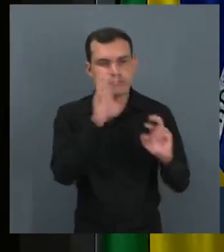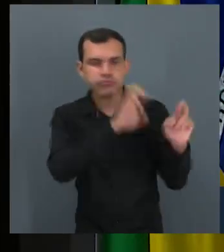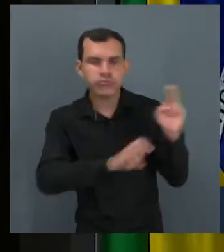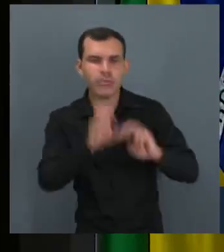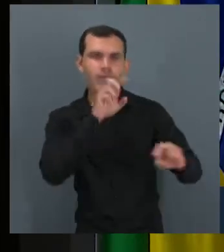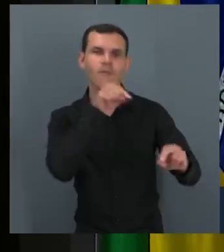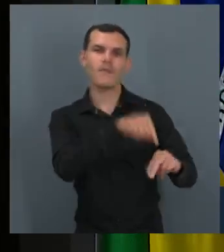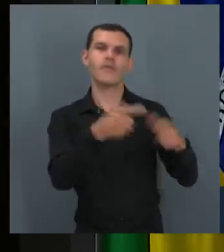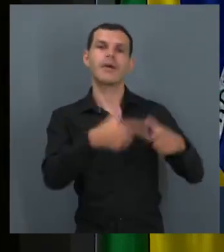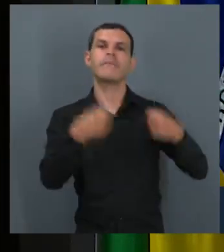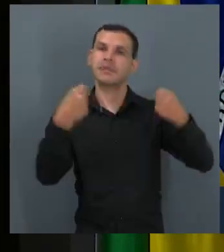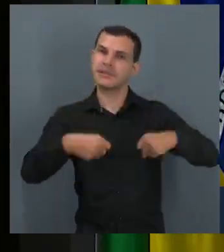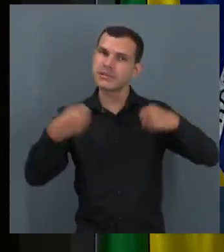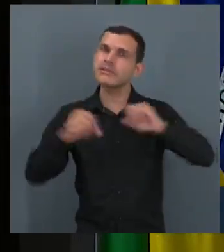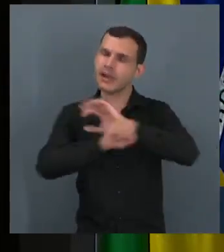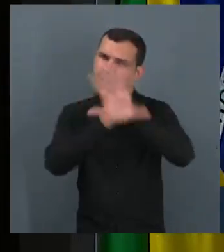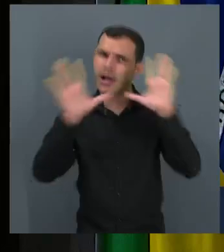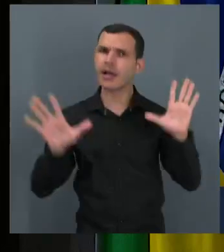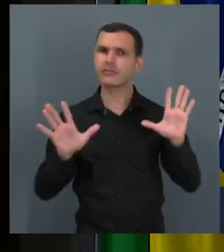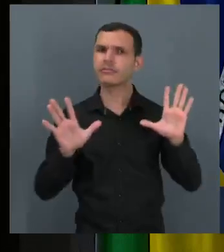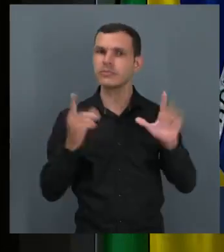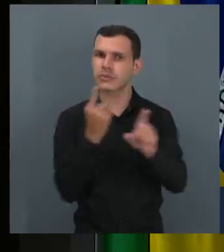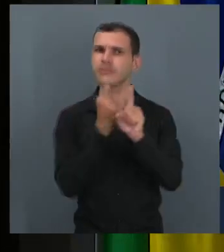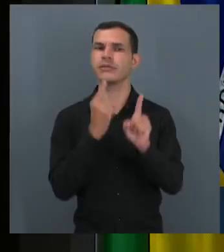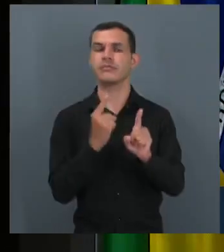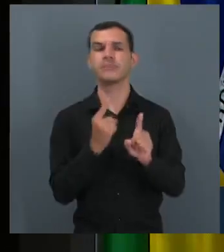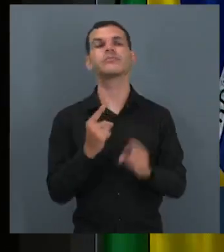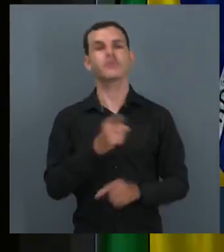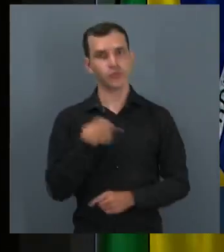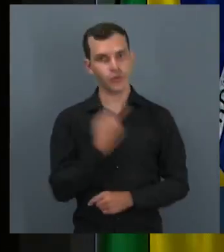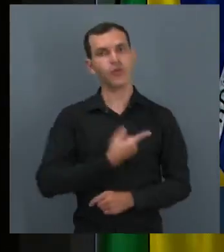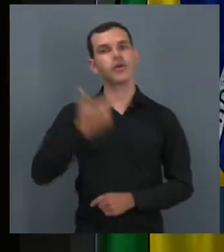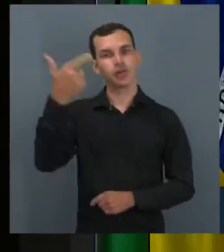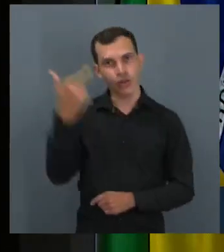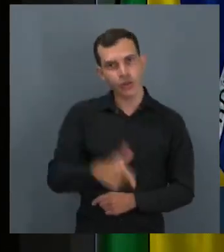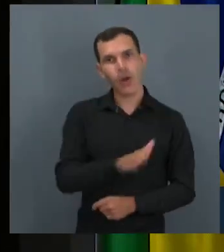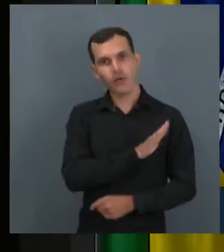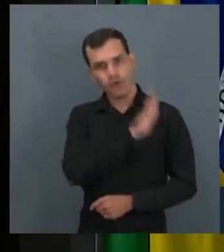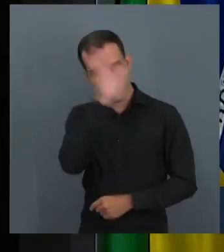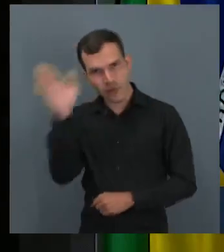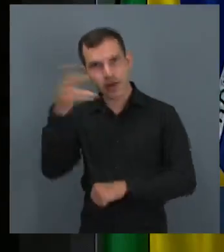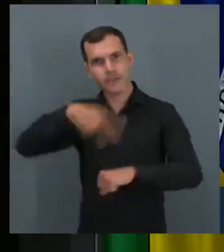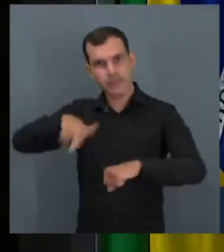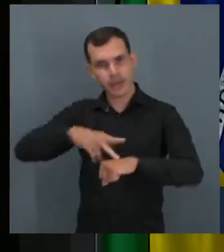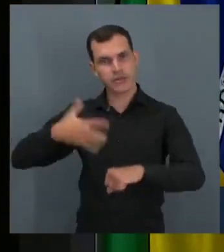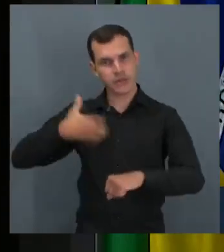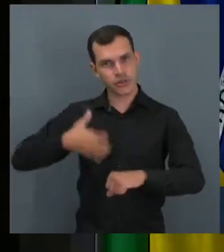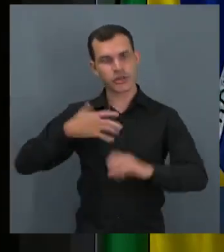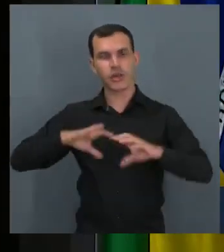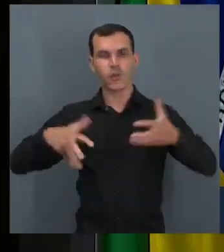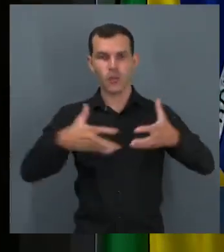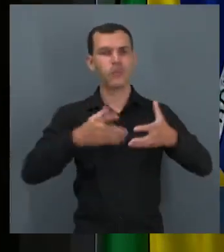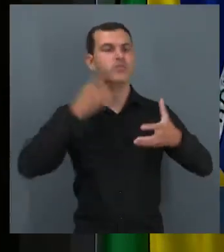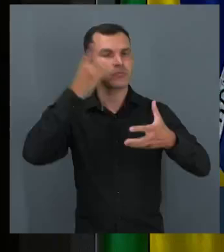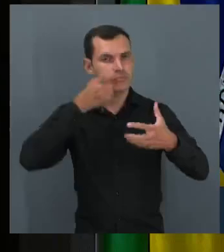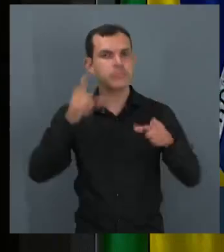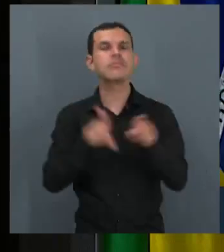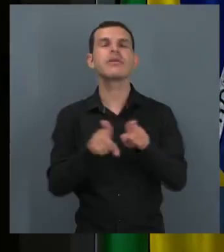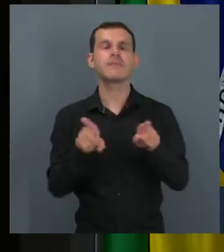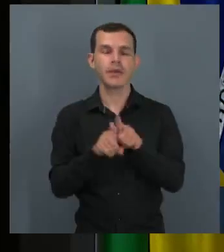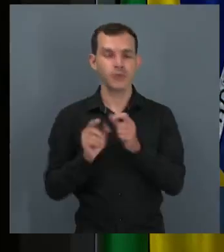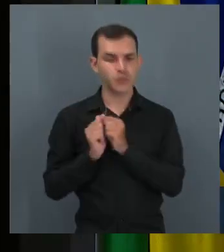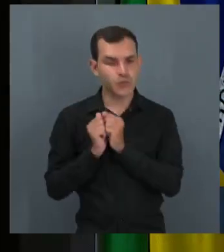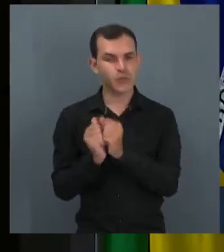ser esclarecida, senhor presidente. E nós vamos voltar à Argentina, já com a comissão de deputados também, que está